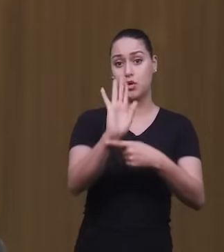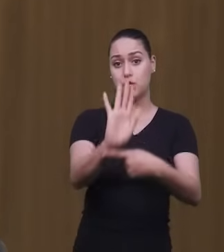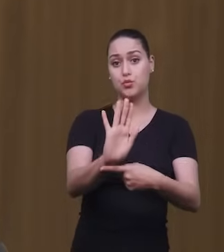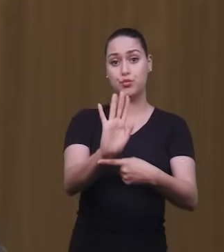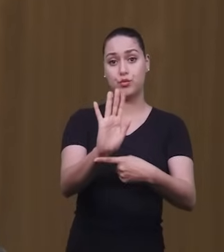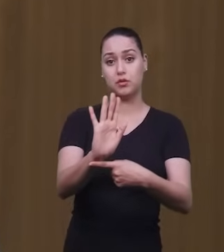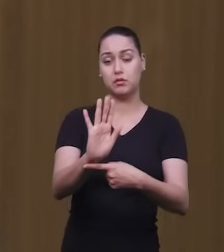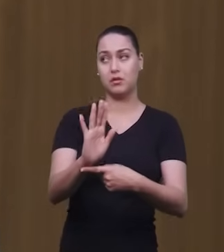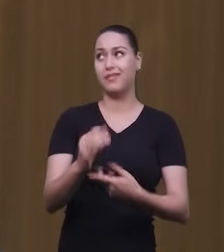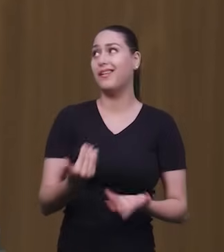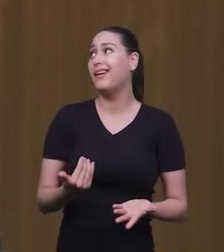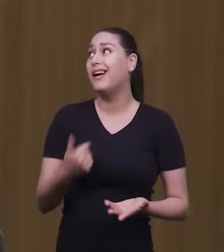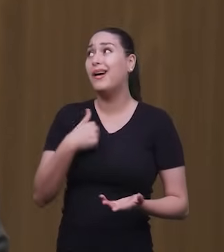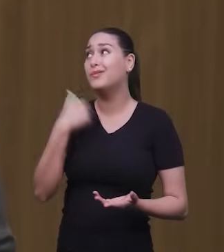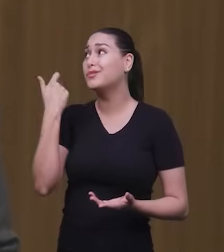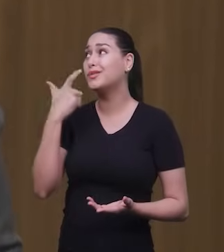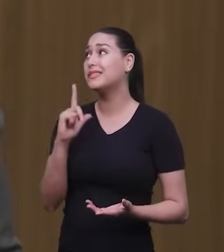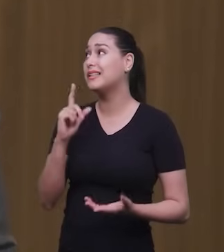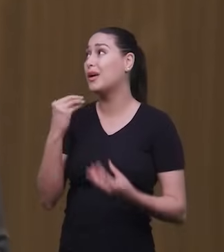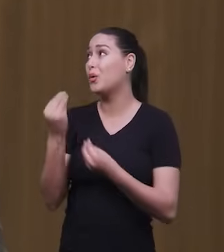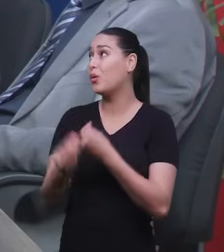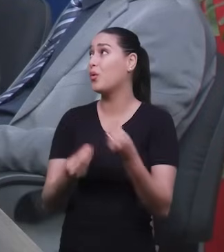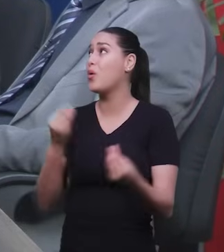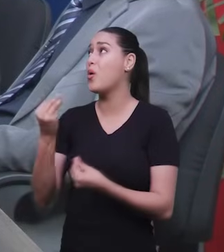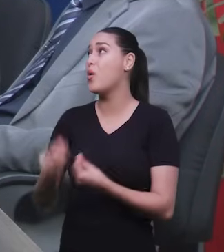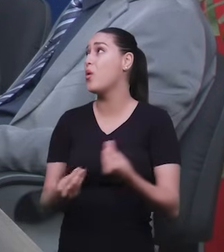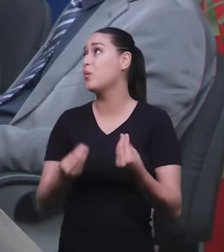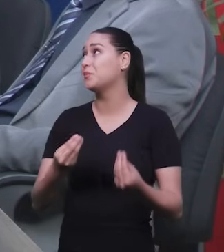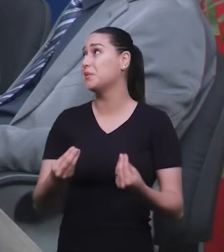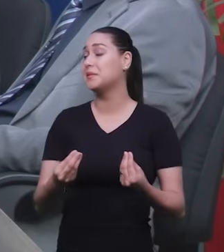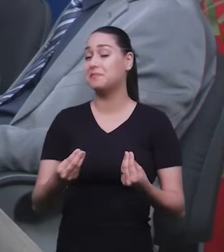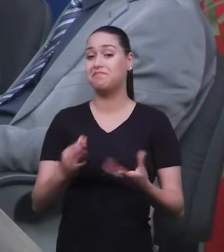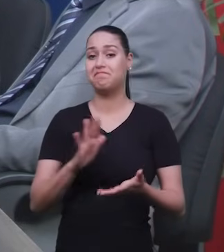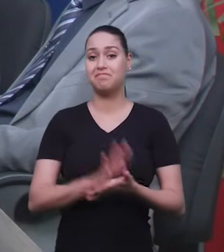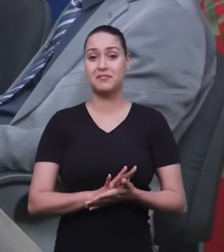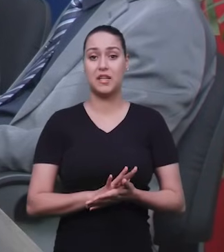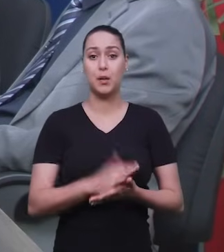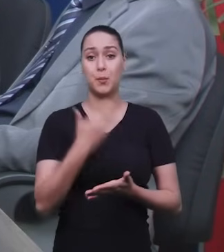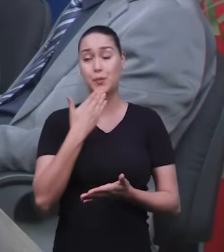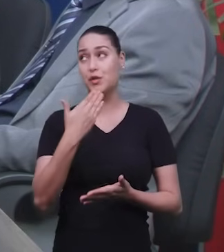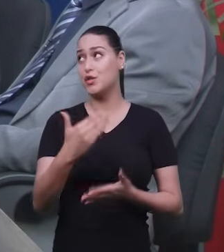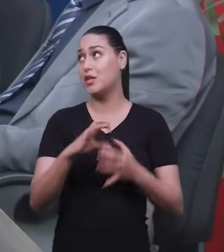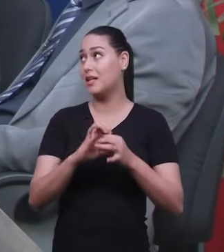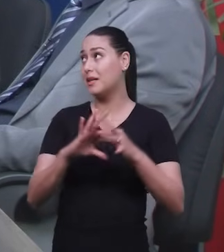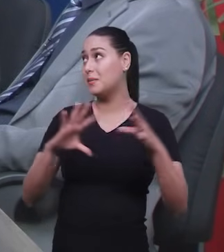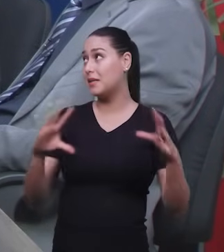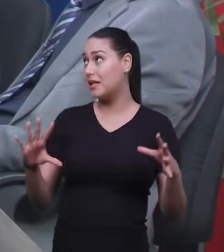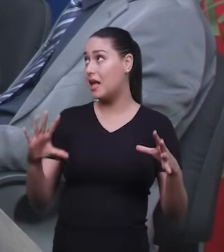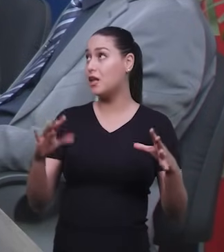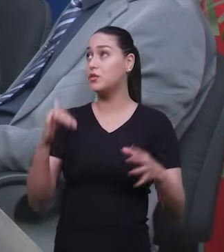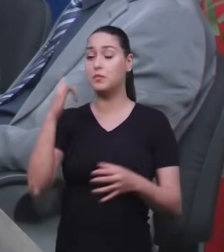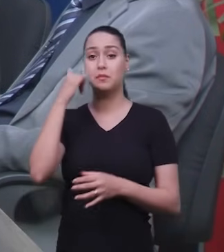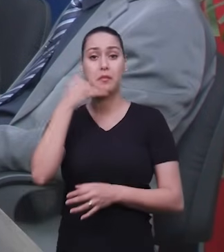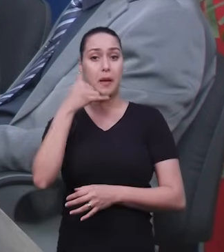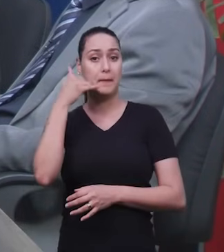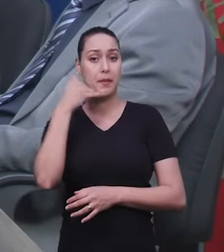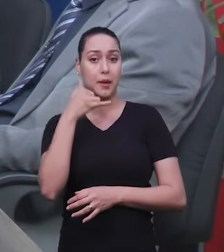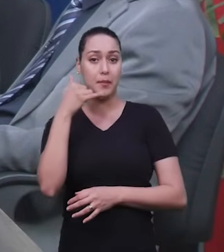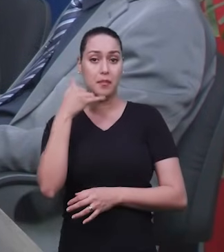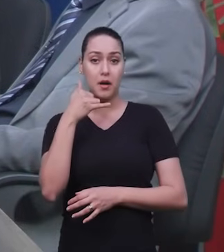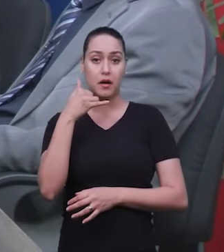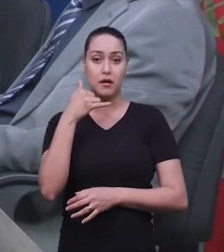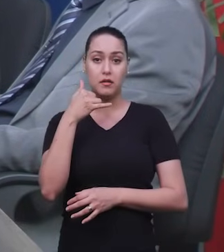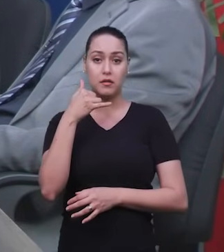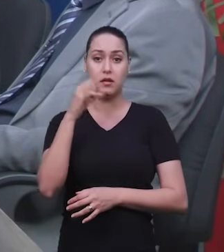tenho como entrar em contato, eu não sei como é que eu faço. Aí eu pedi autorização a ela, entrei em contato com